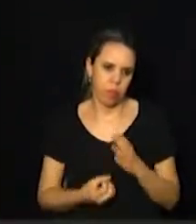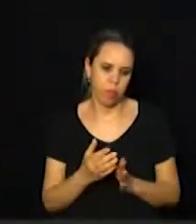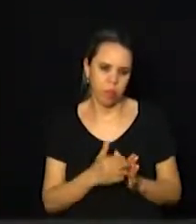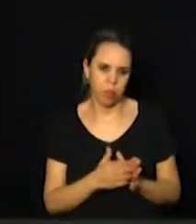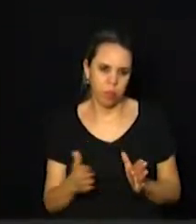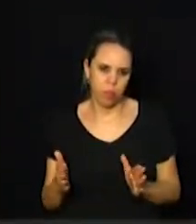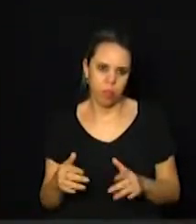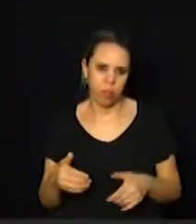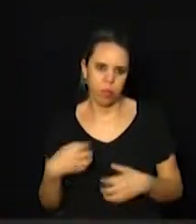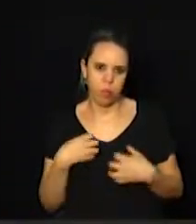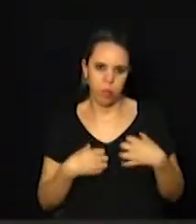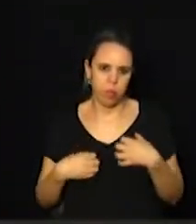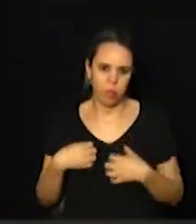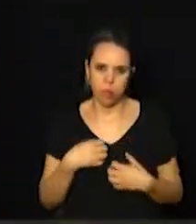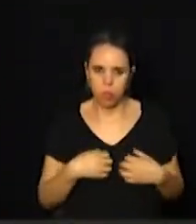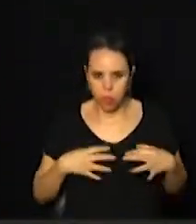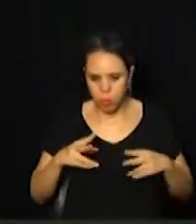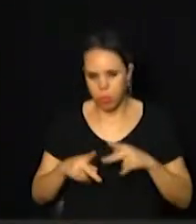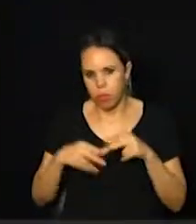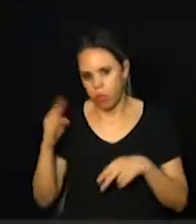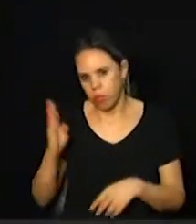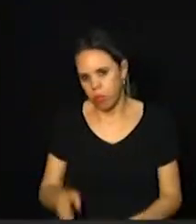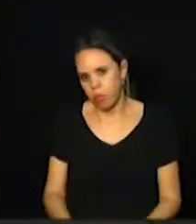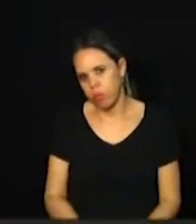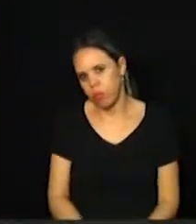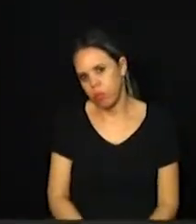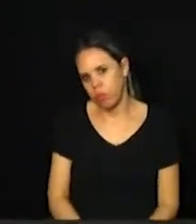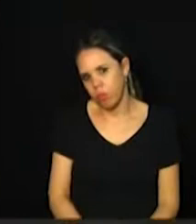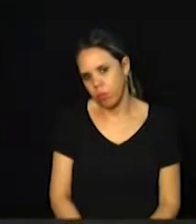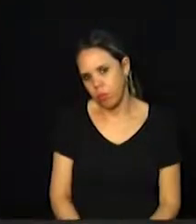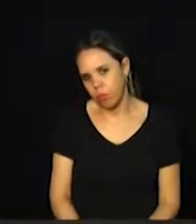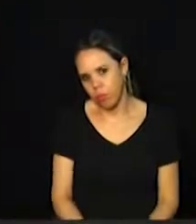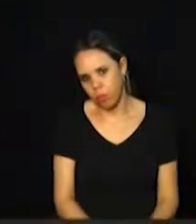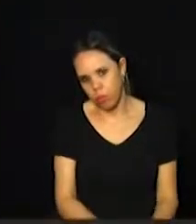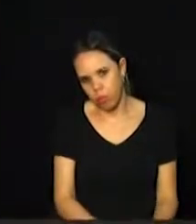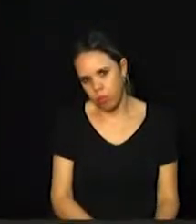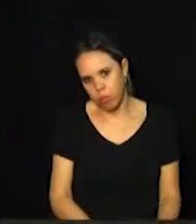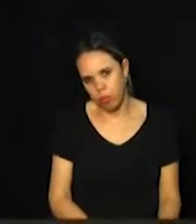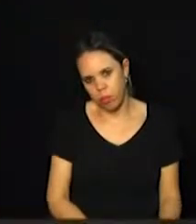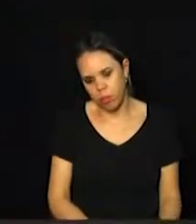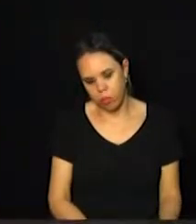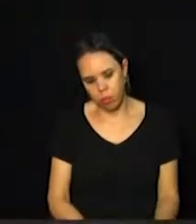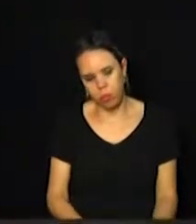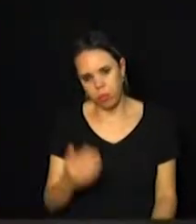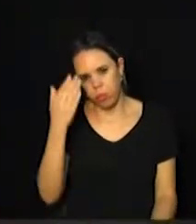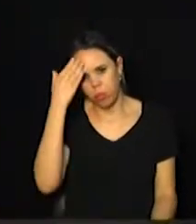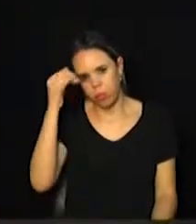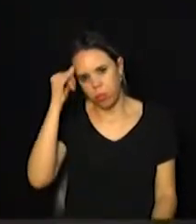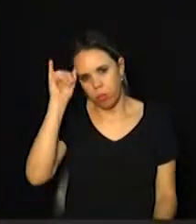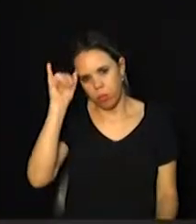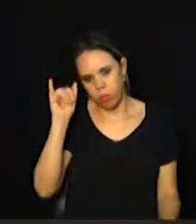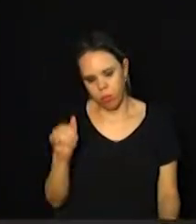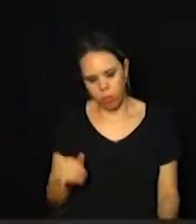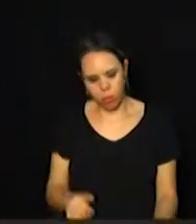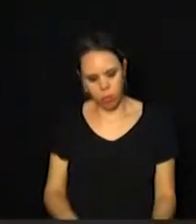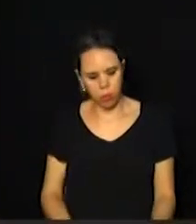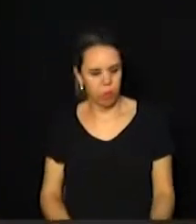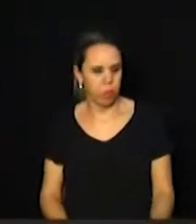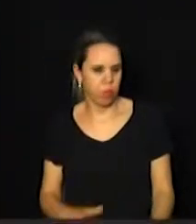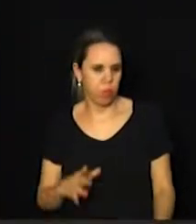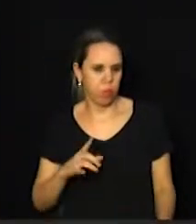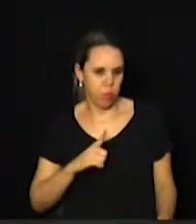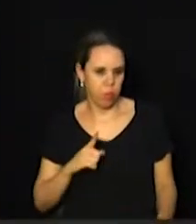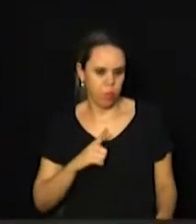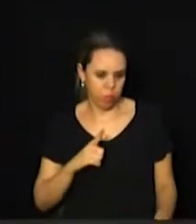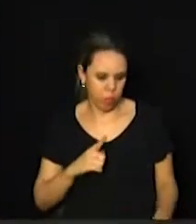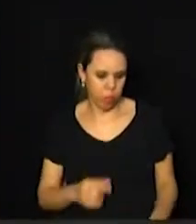está nos afligindo afligindo a todos os brasileiros tão assim Paulo muito obrigado por vocês ter